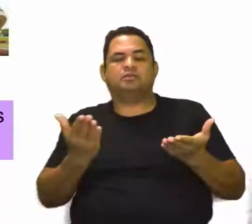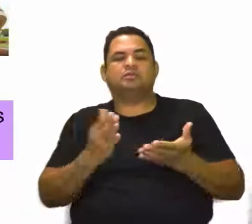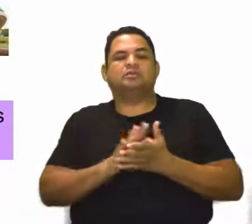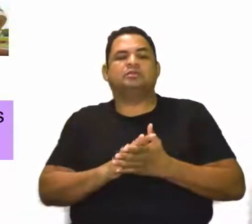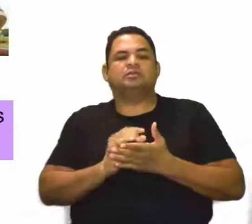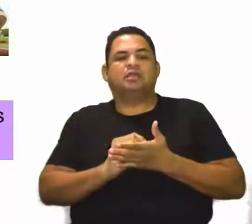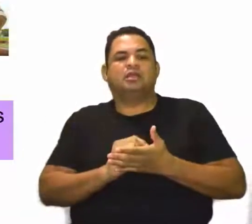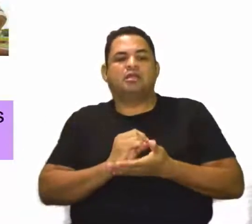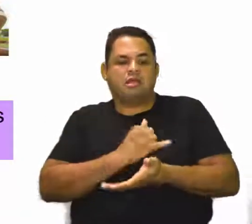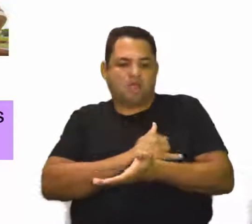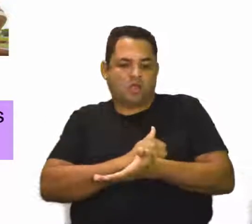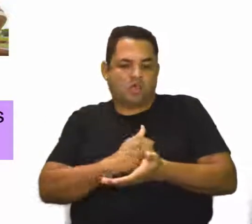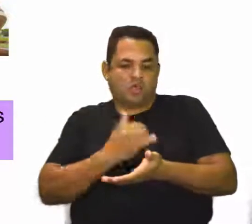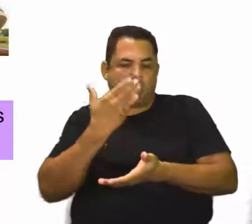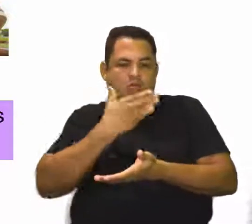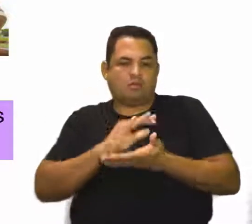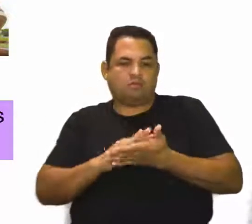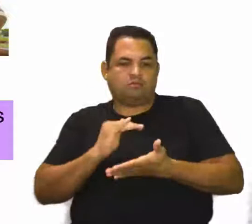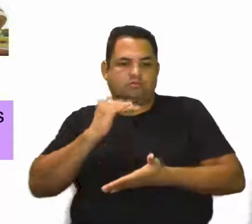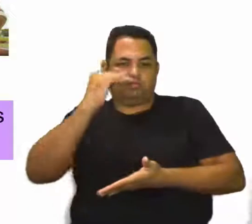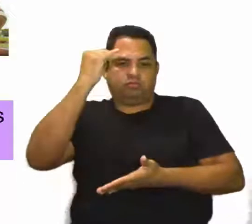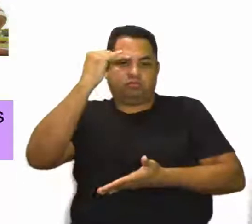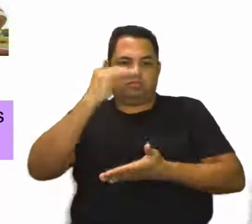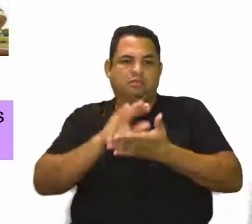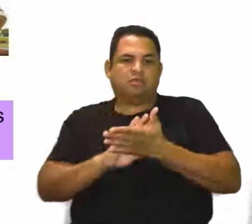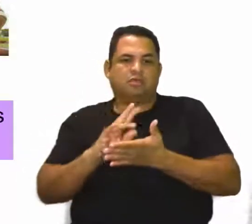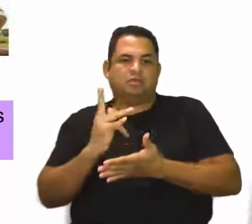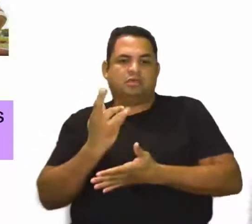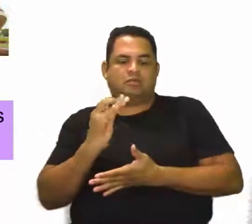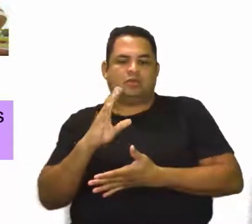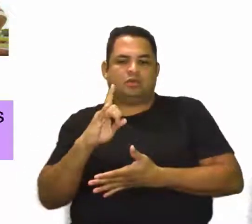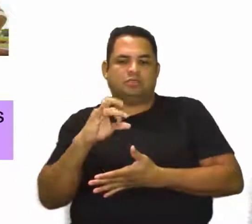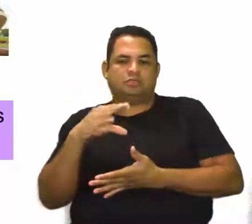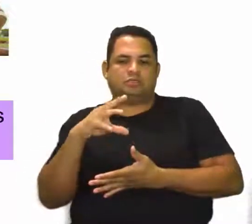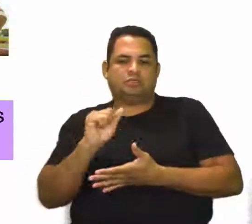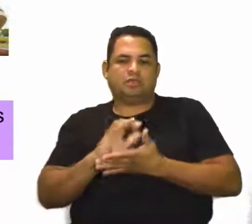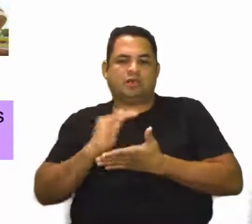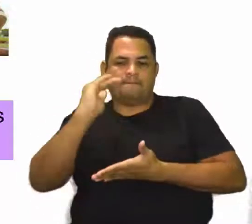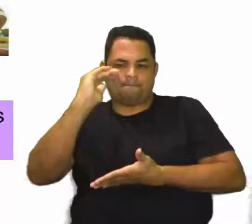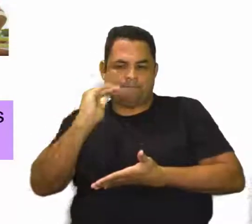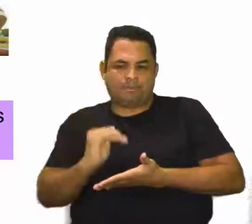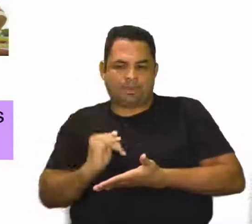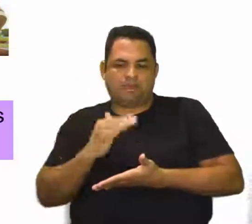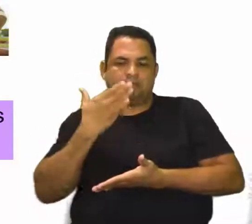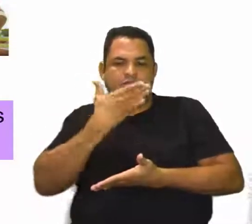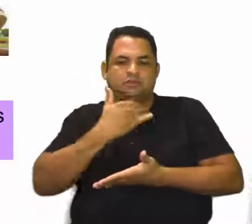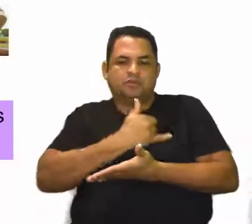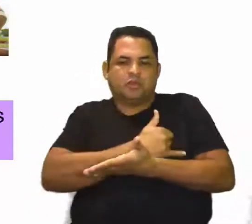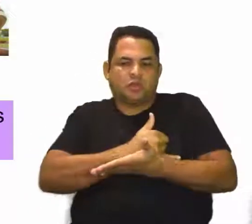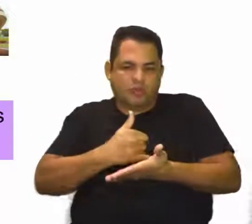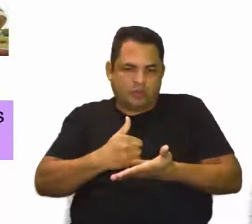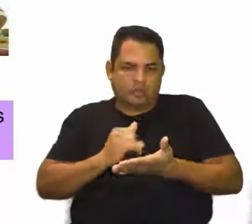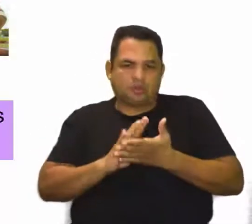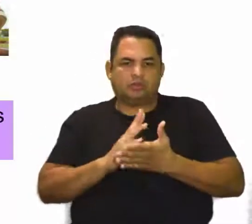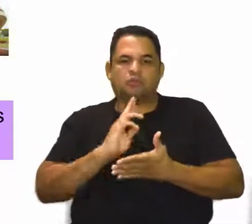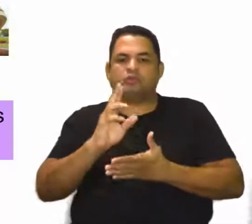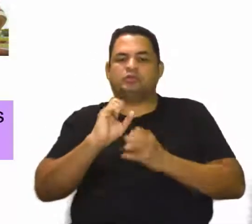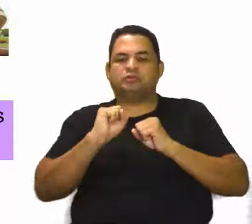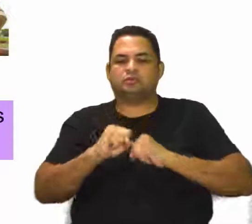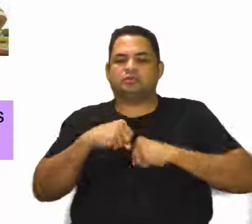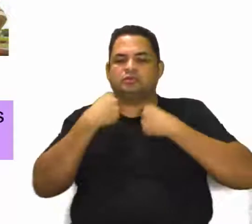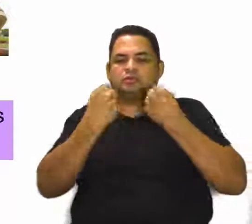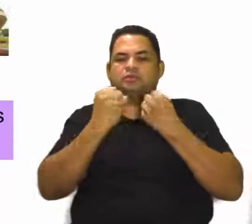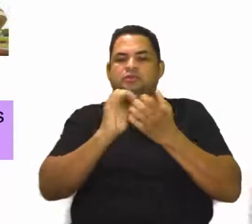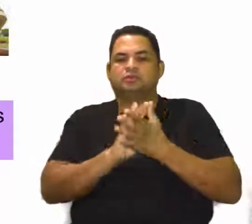glicose elevada, e a hipoglicemia, que é a baixa da glicose, durante o esforço físico, porque